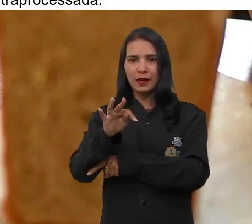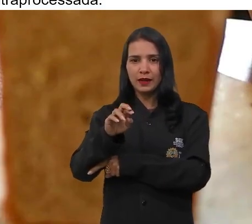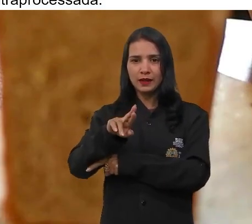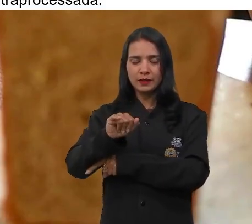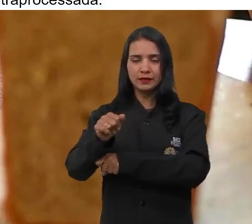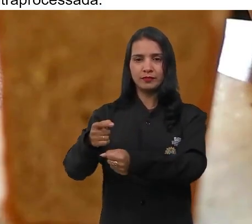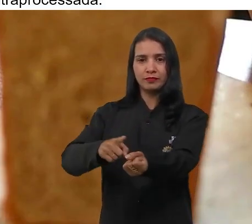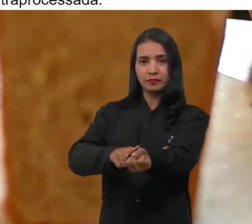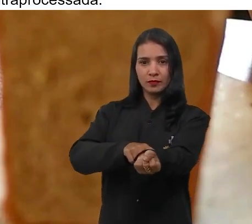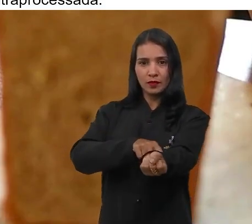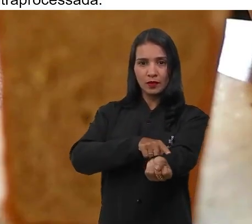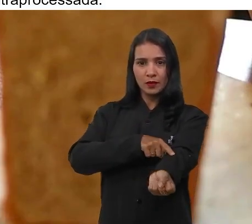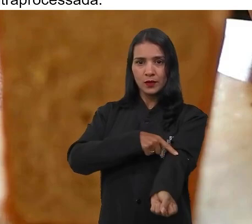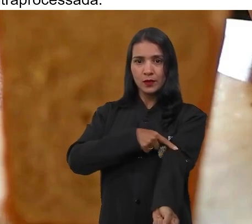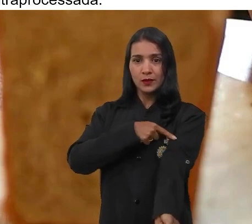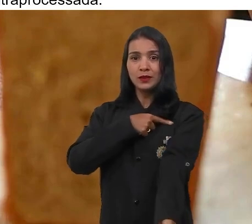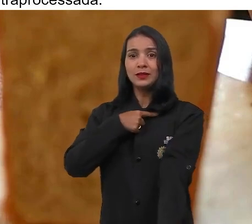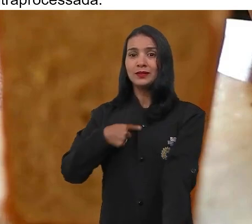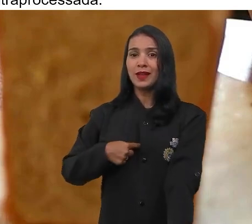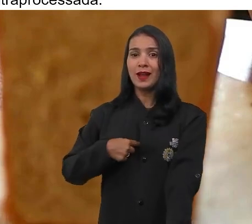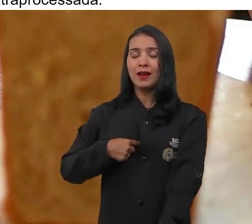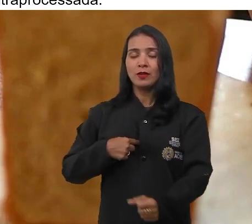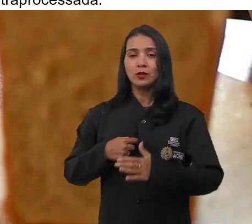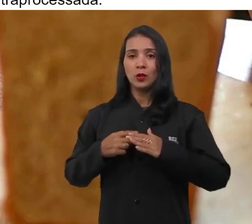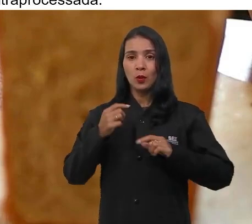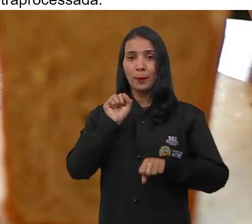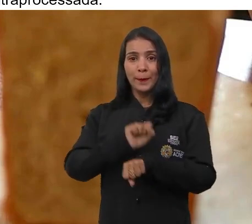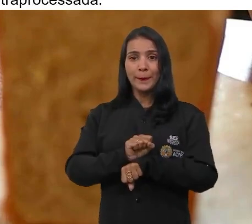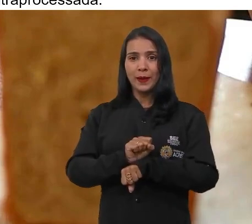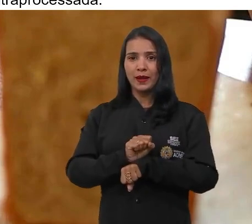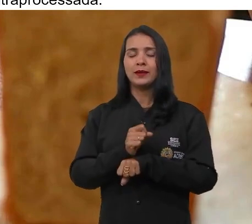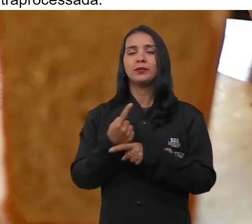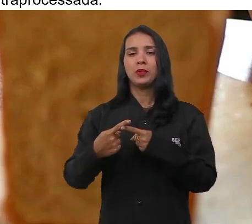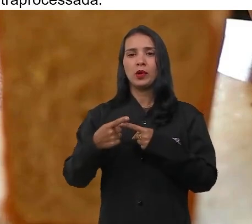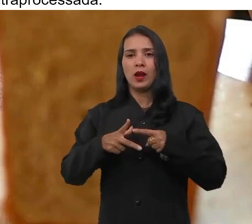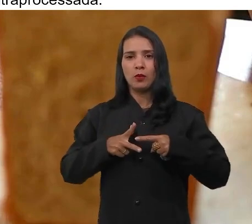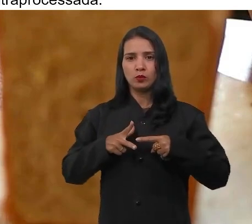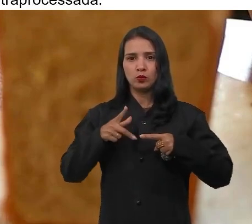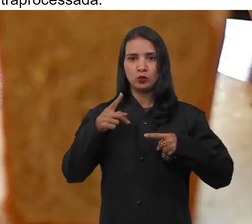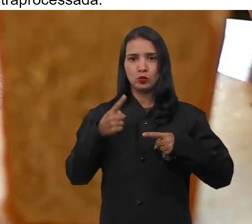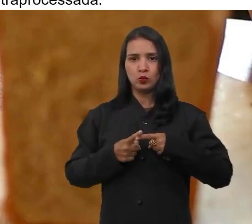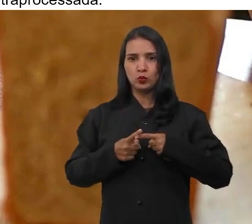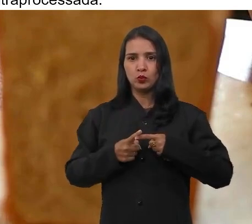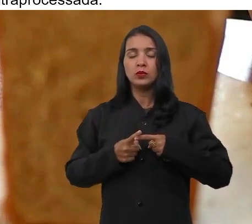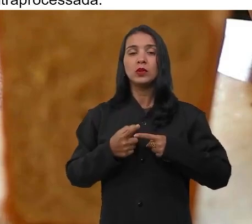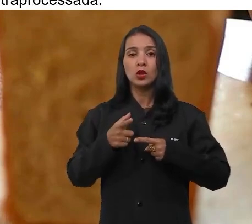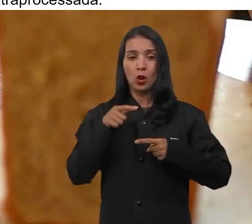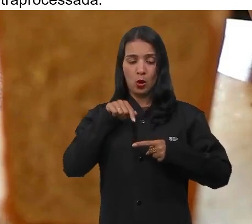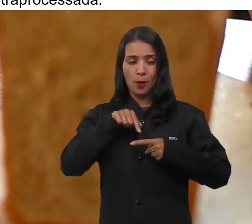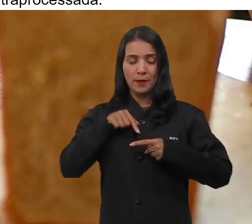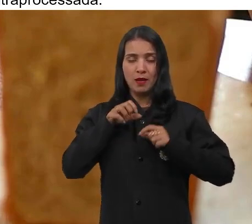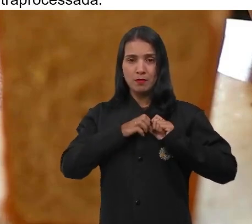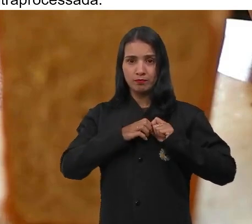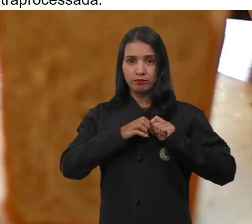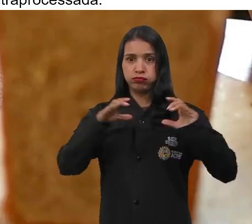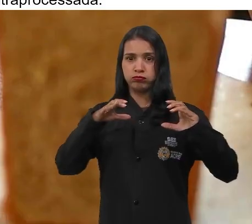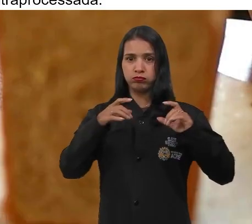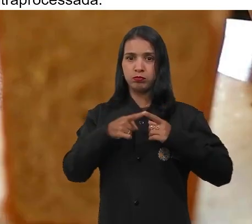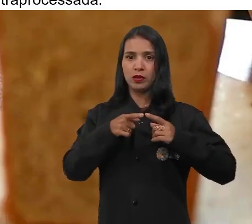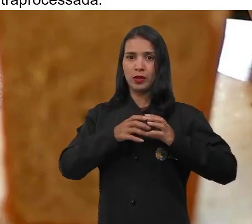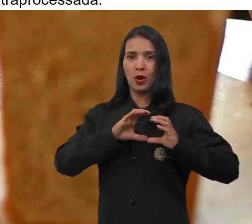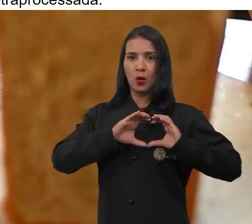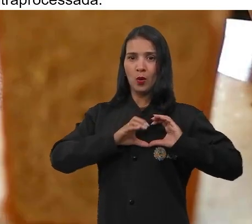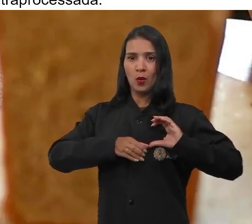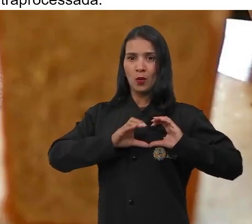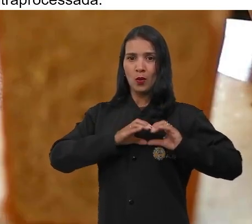da aterosclerose, gente. Então, ela aumenta o LDL, reduz o HDL, que é o quê? Que é a gordura boa,